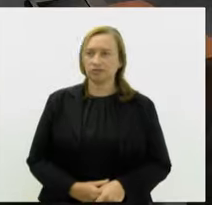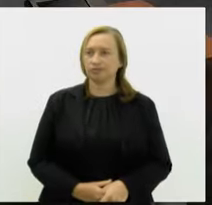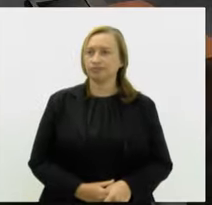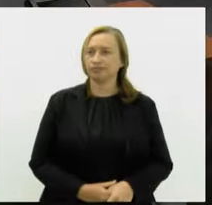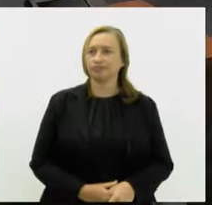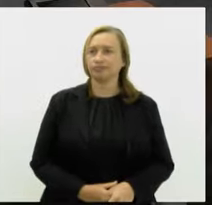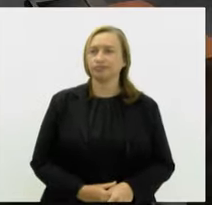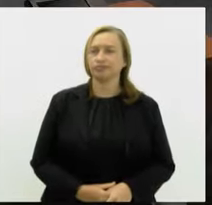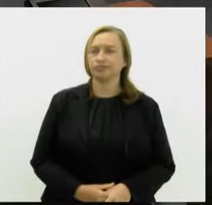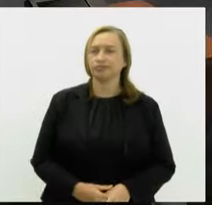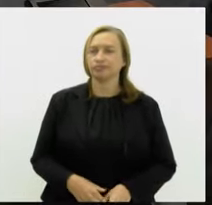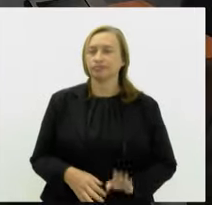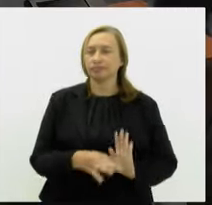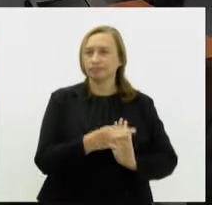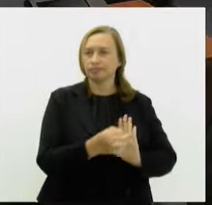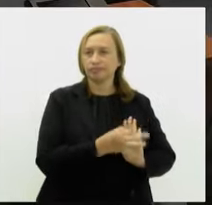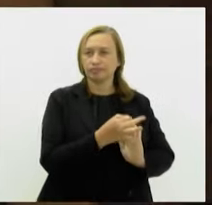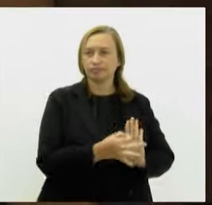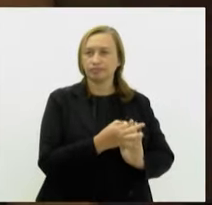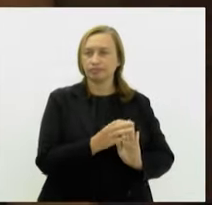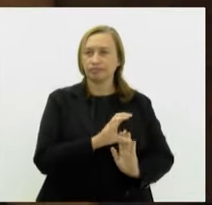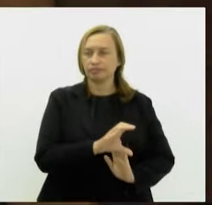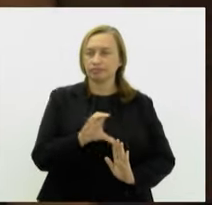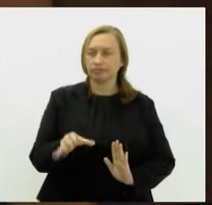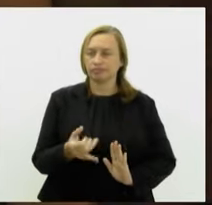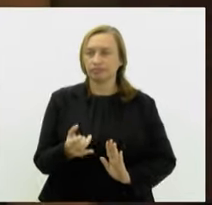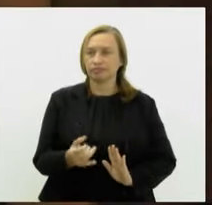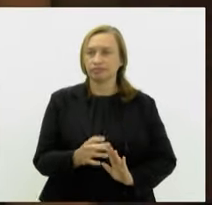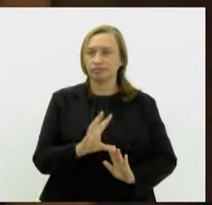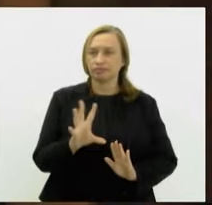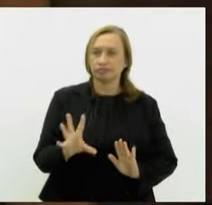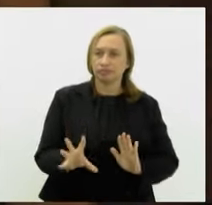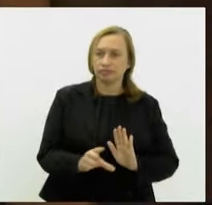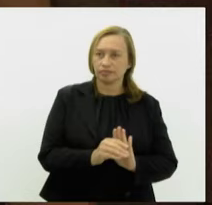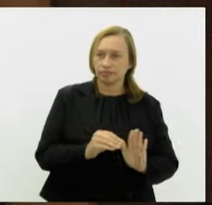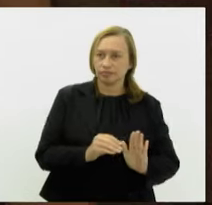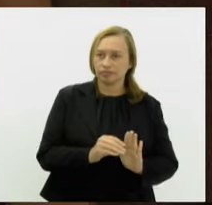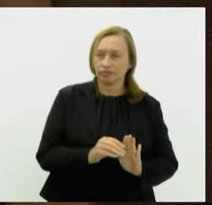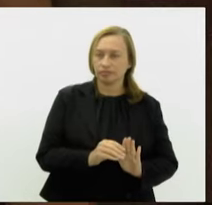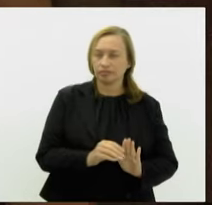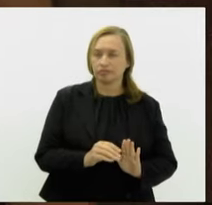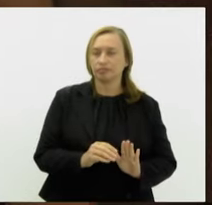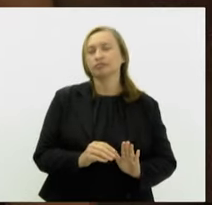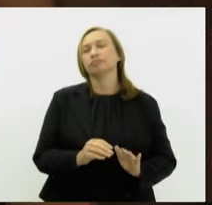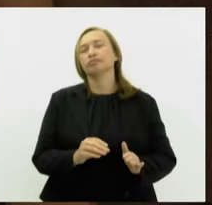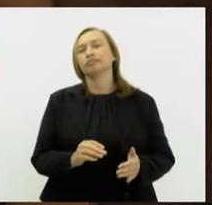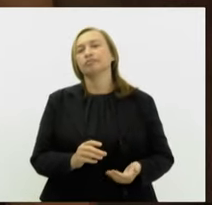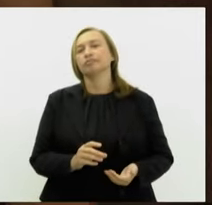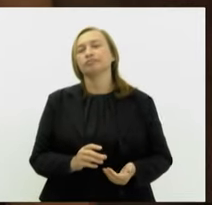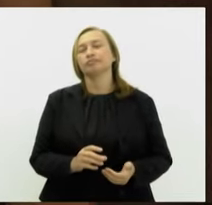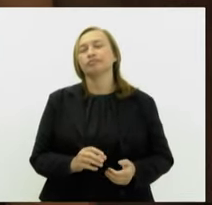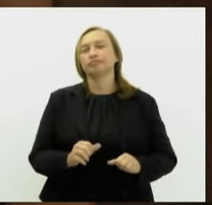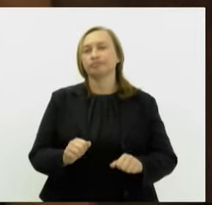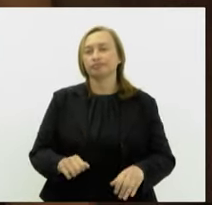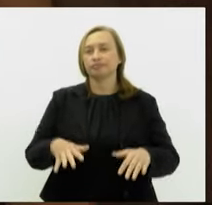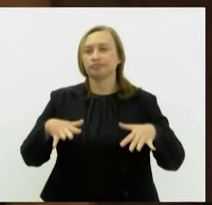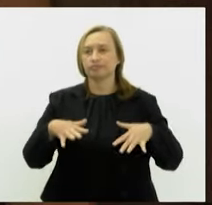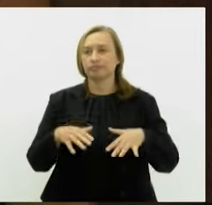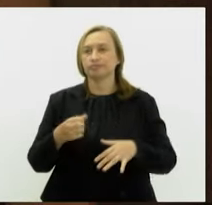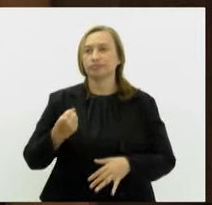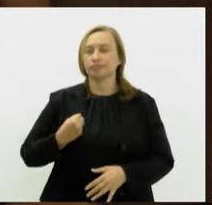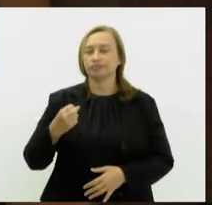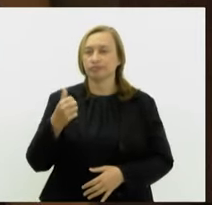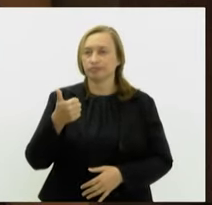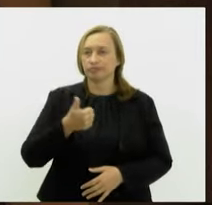Presidente, parecer da CCJ, as emendas de plenário, é pela prejudicabilidade das emendas número 1 a 5, pelas emendas